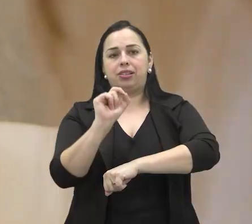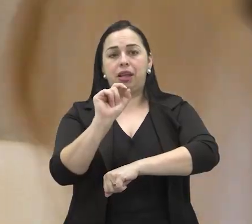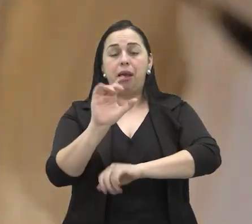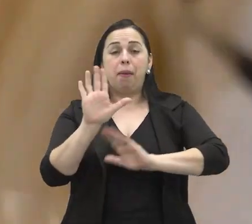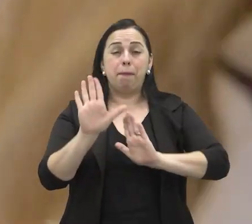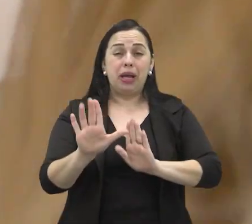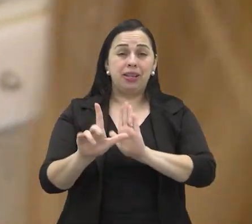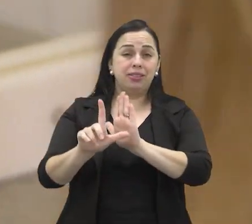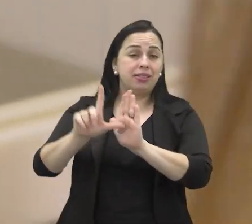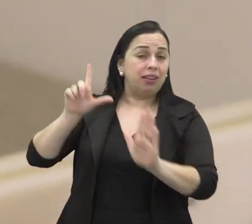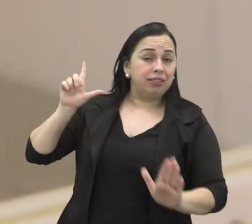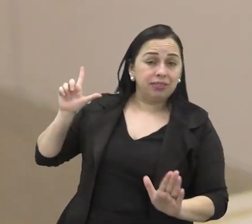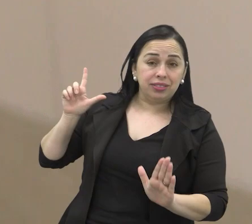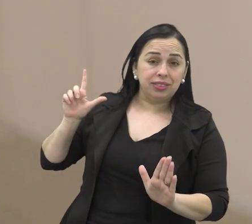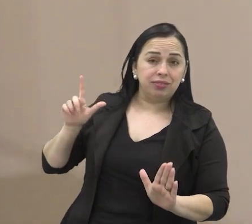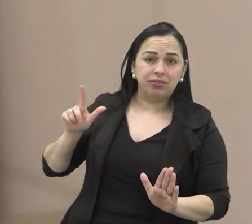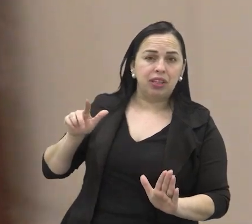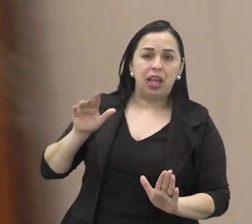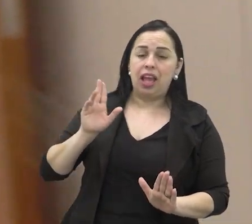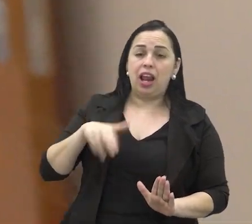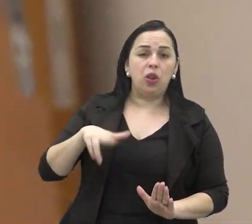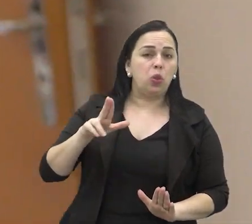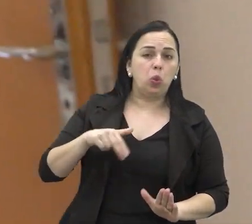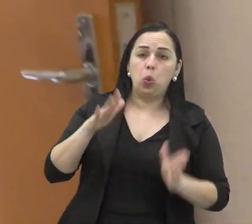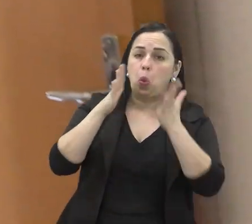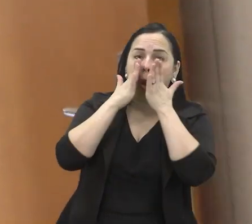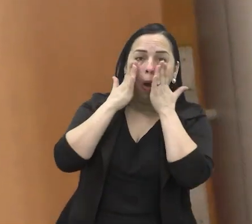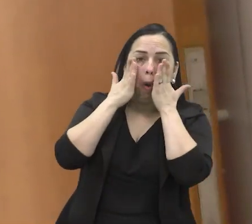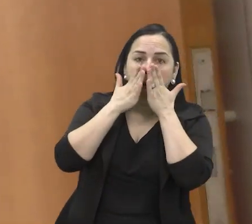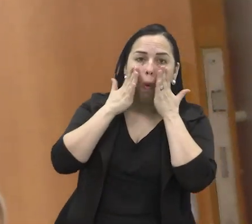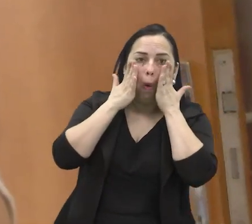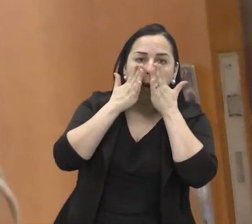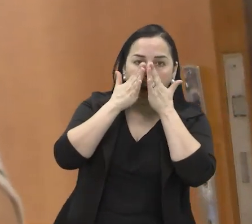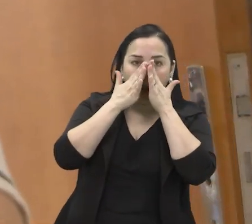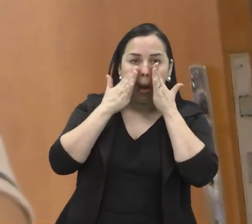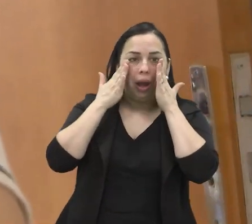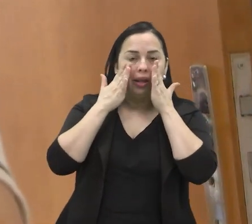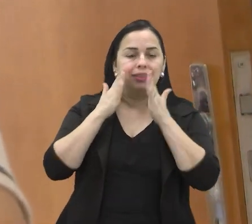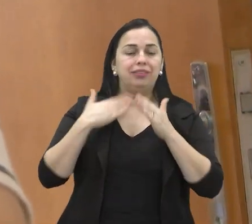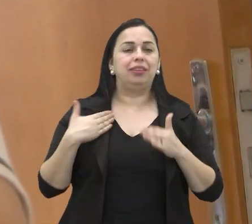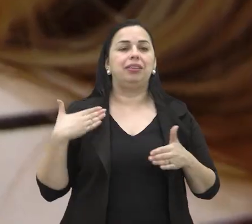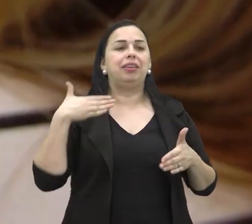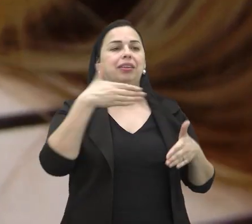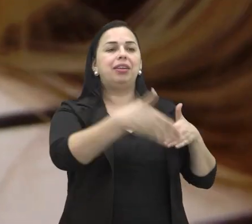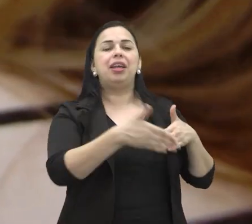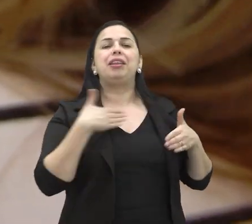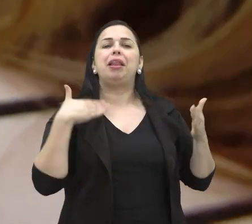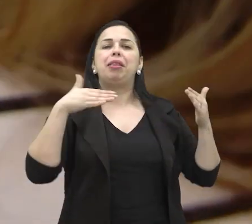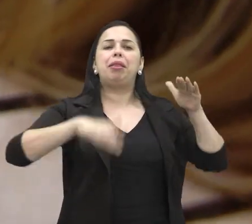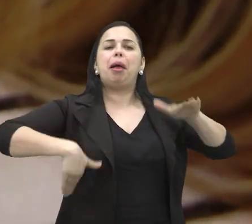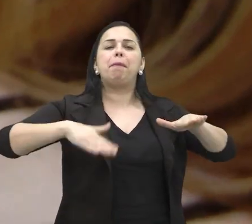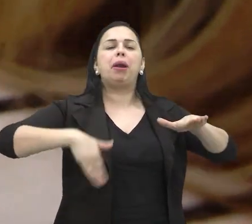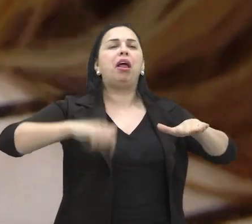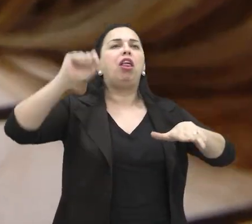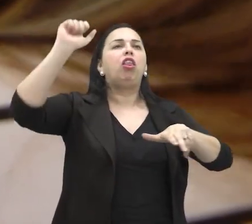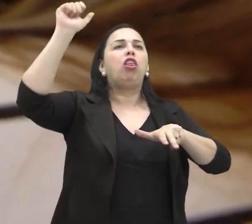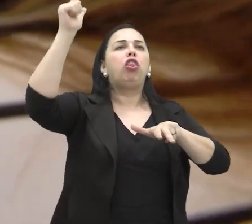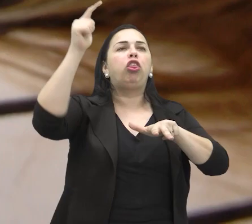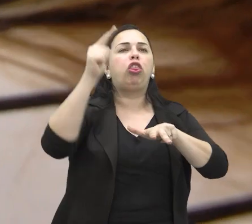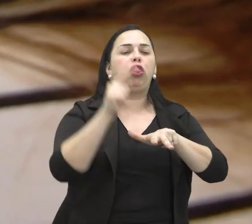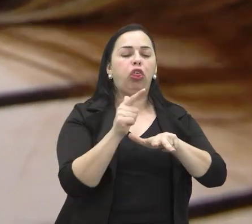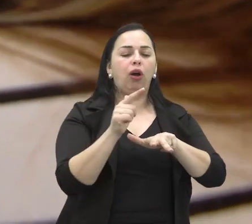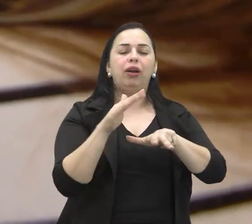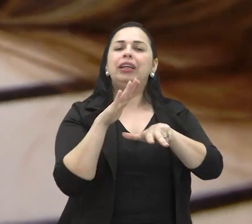pele. Mas antes do diagnóstico da doença, ela não costumava ter todo esse cuidado. Quando ia à praia, ficava